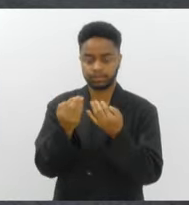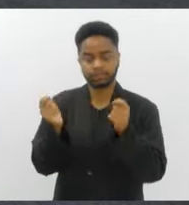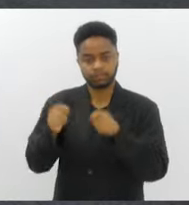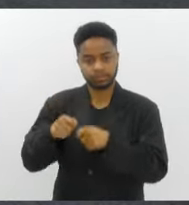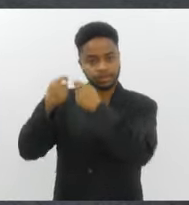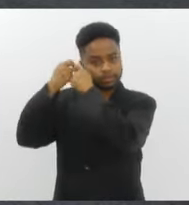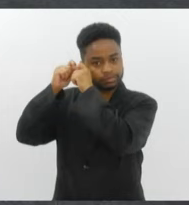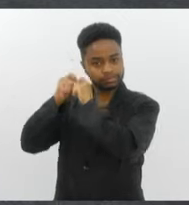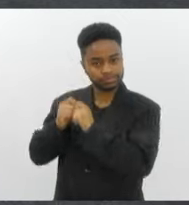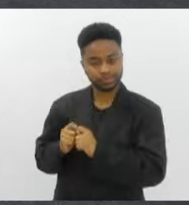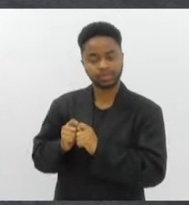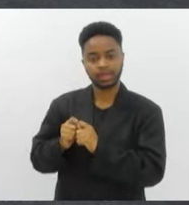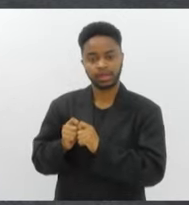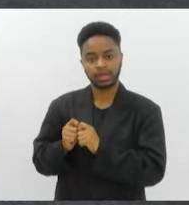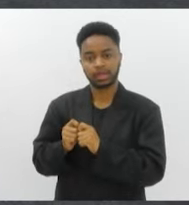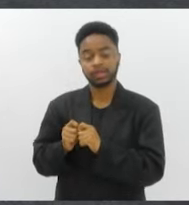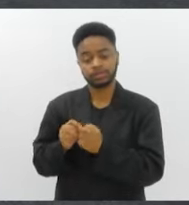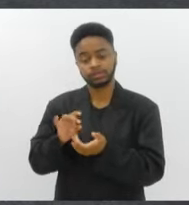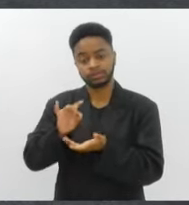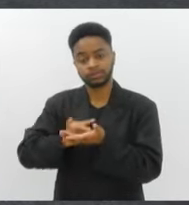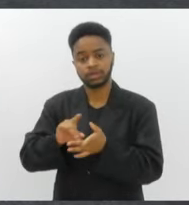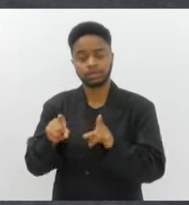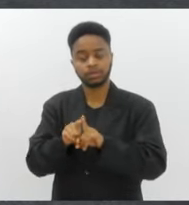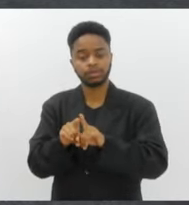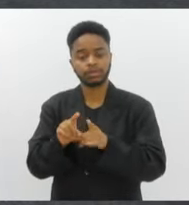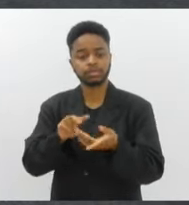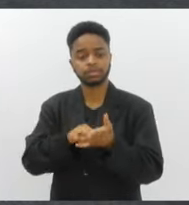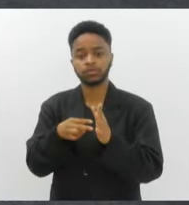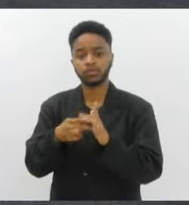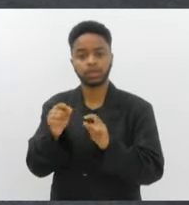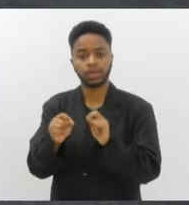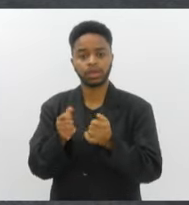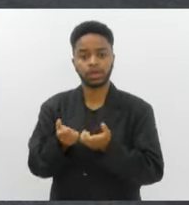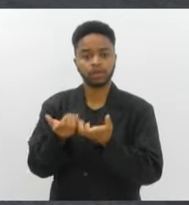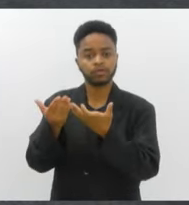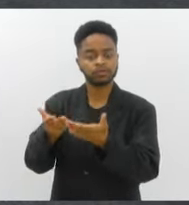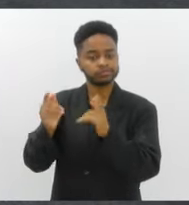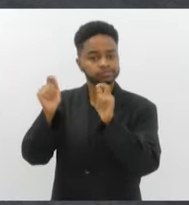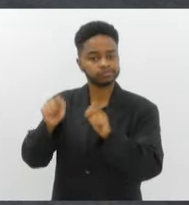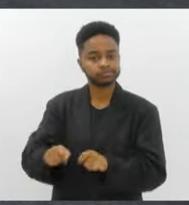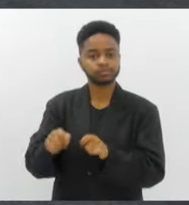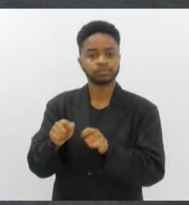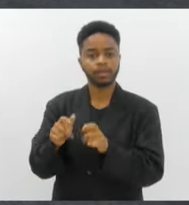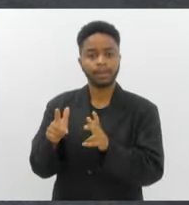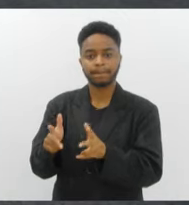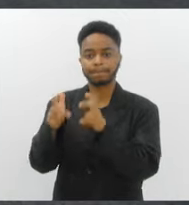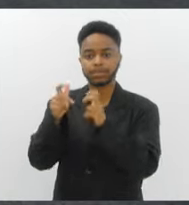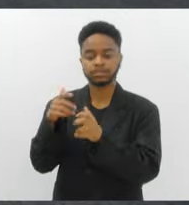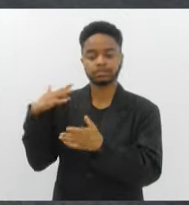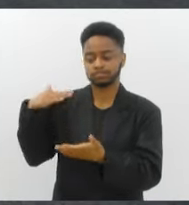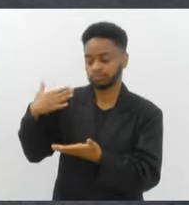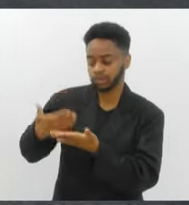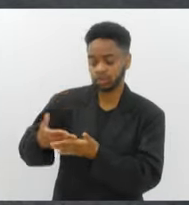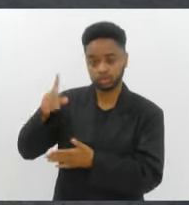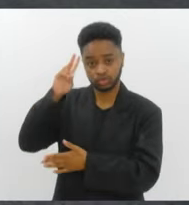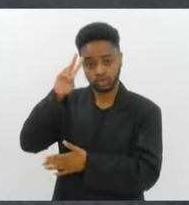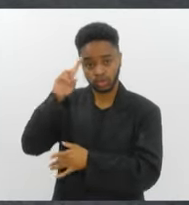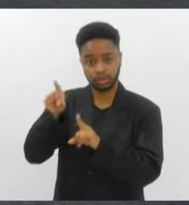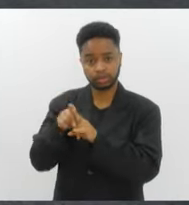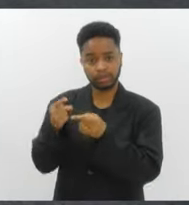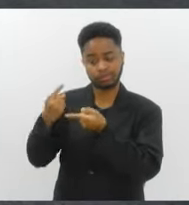das pessoas, literalmente, é também trazer a possibilidade de um reconhecimento histórico e ancestral